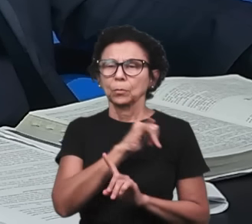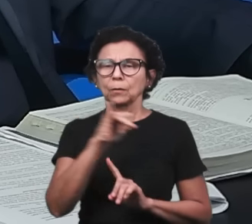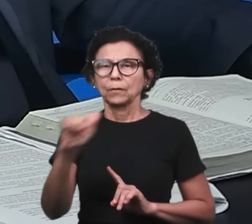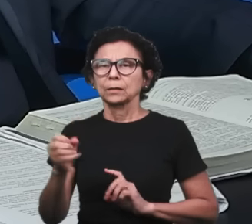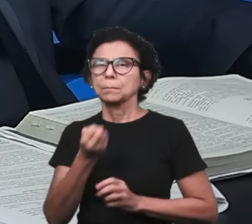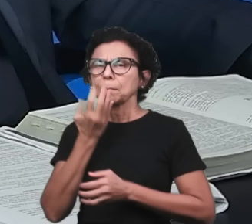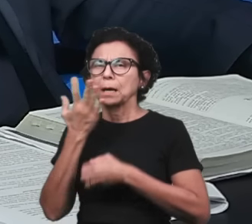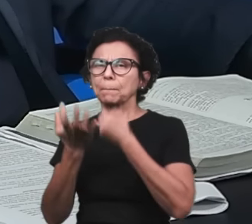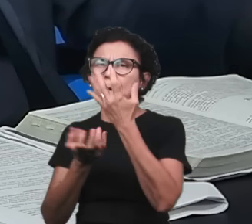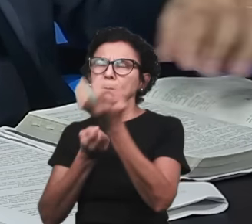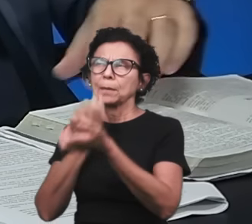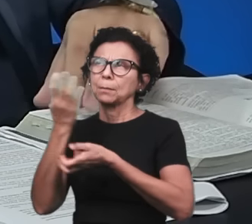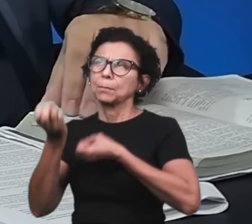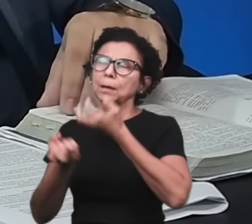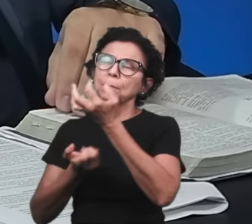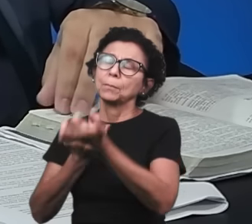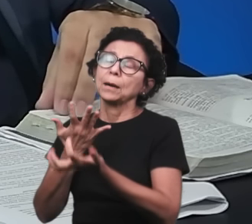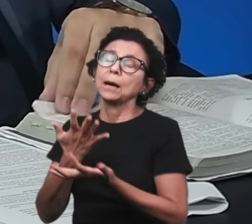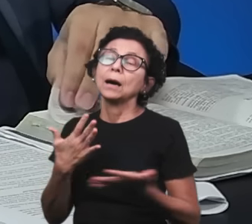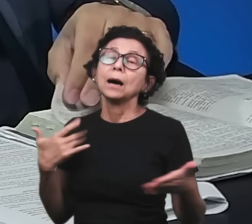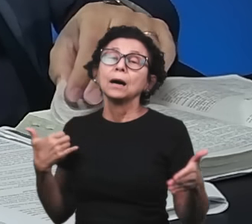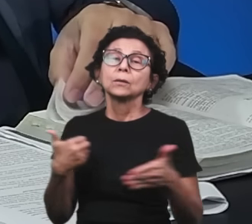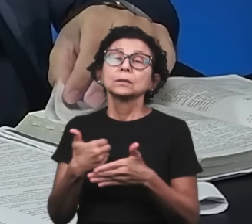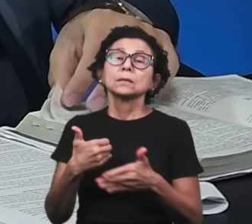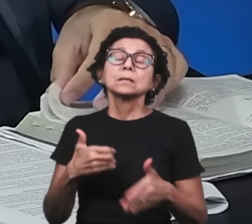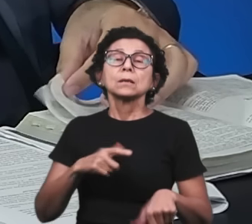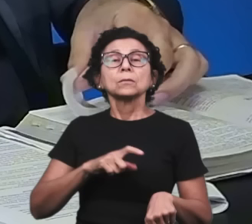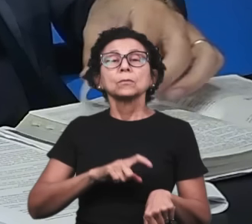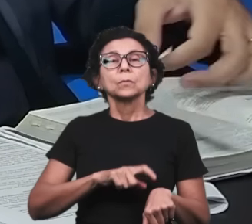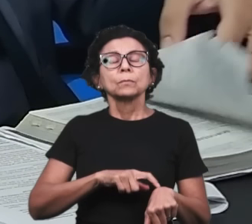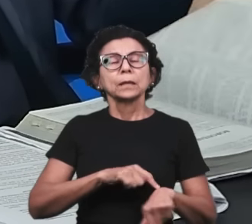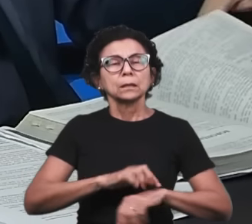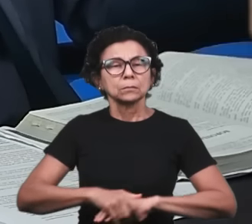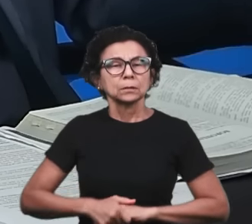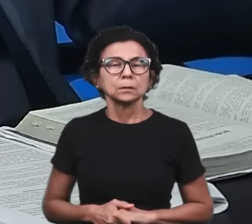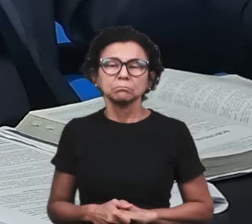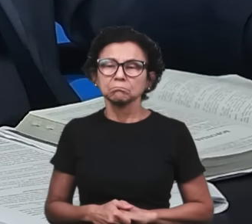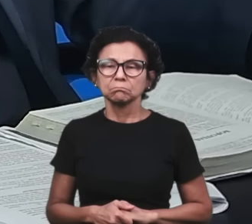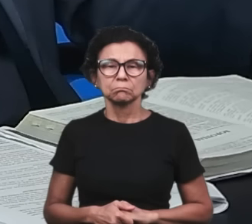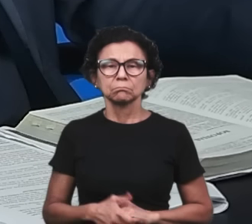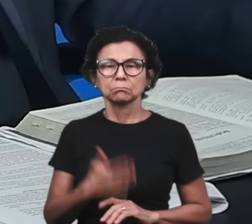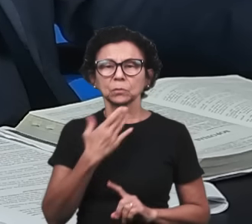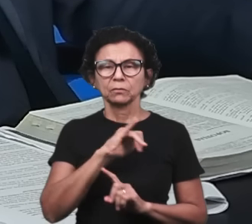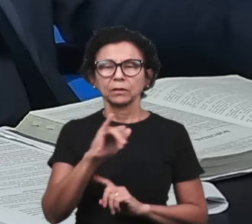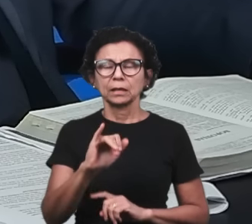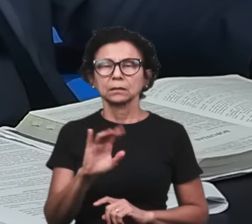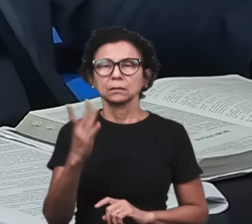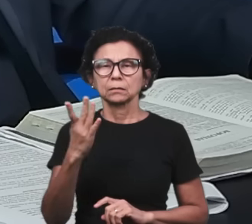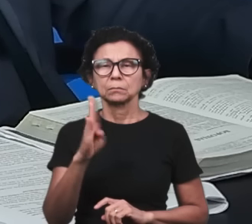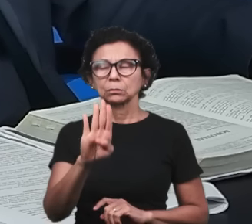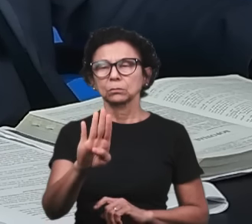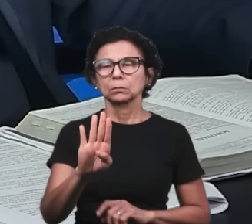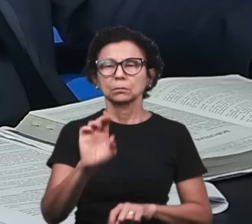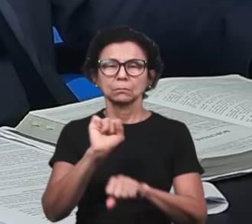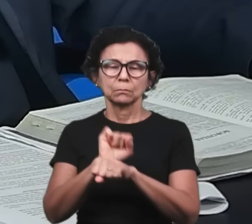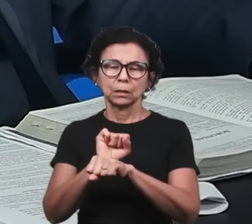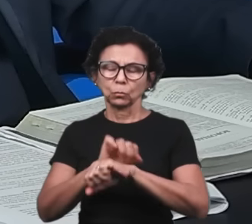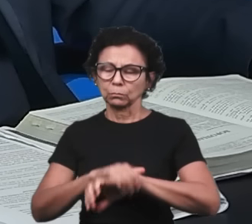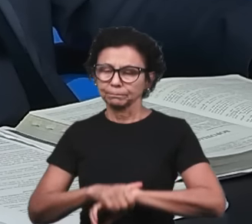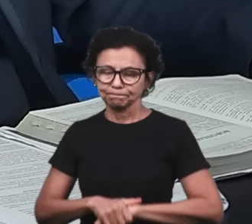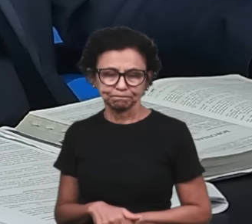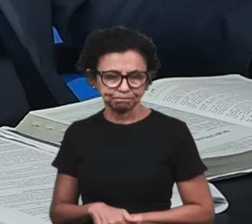dele, até que, em um determinado momento, ele parou de questionar a Deus e orou,